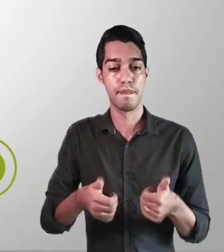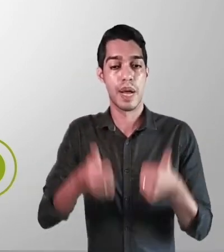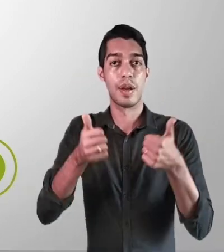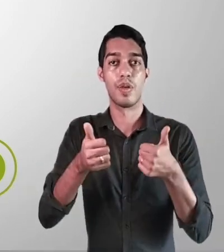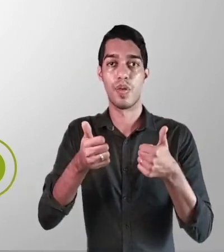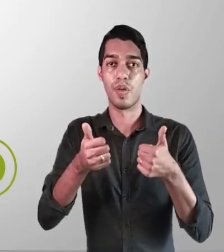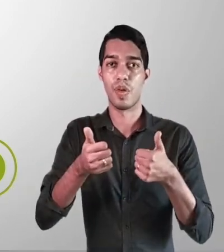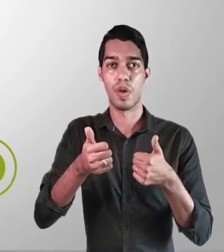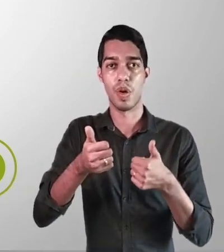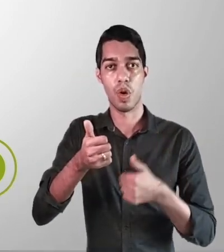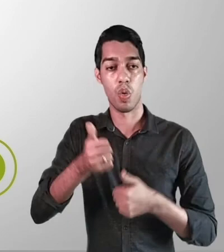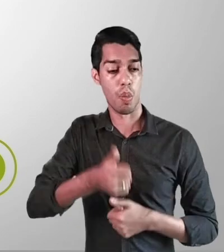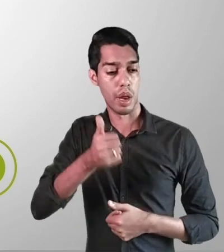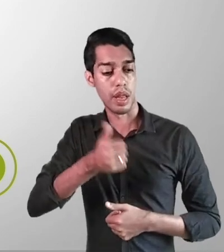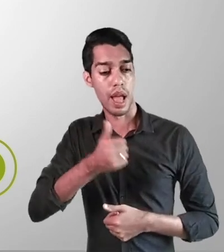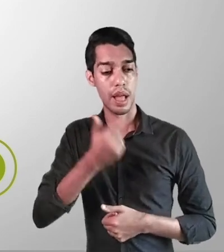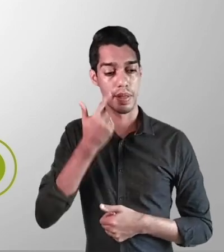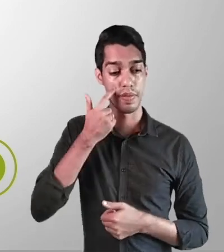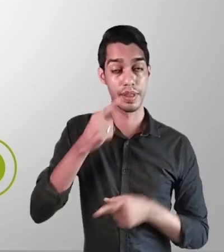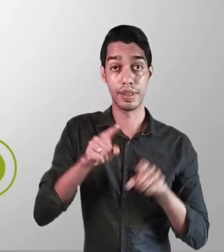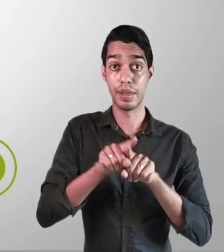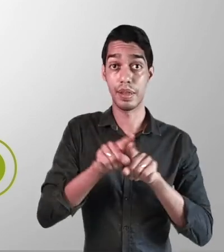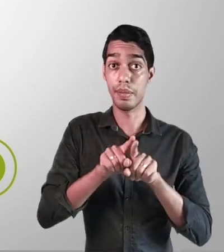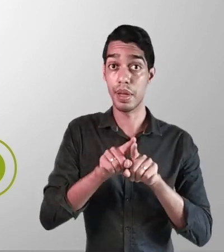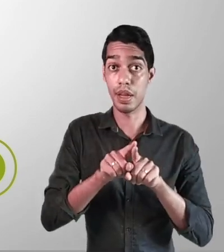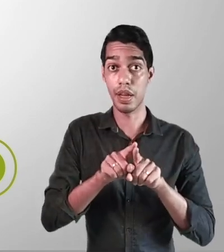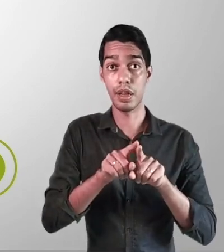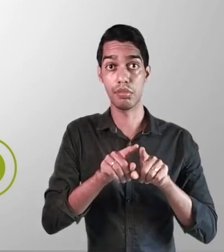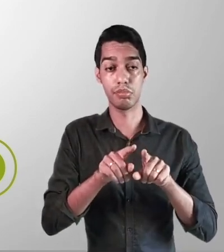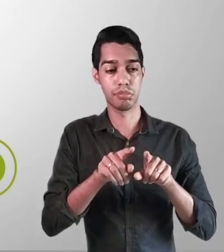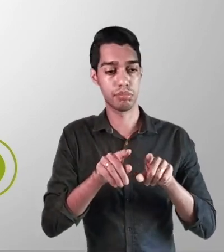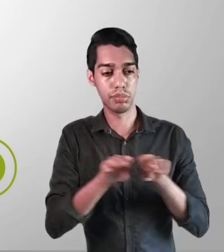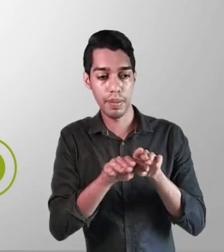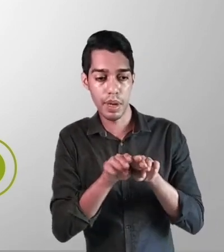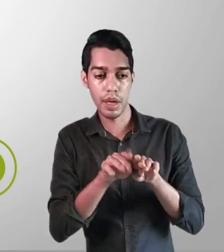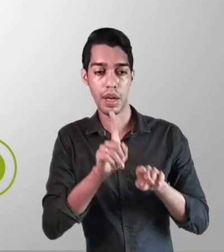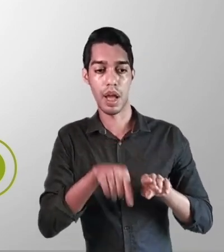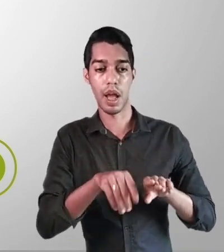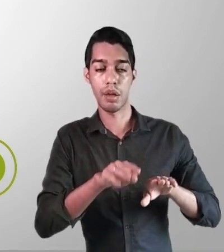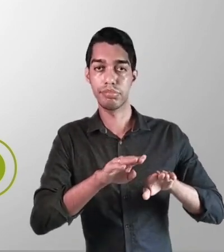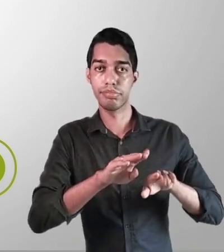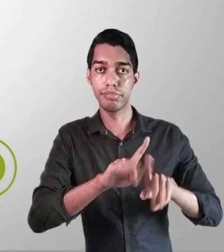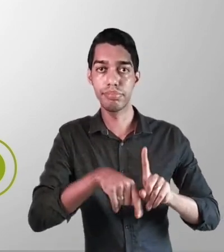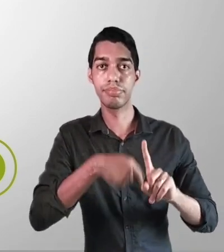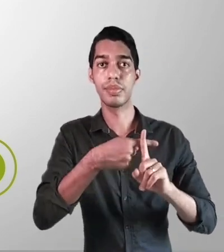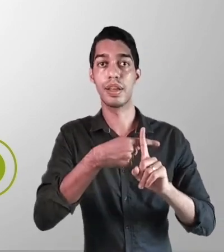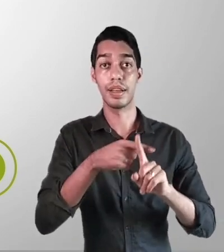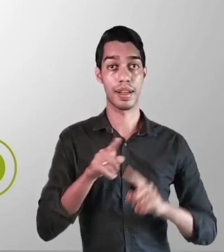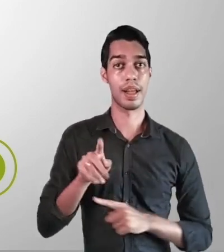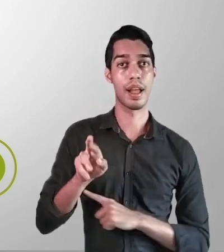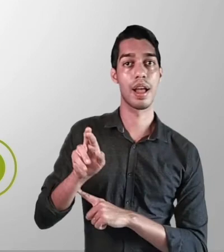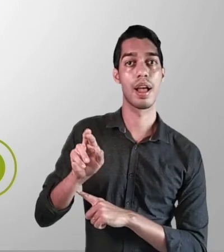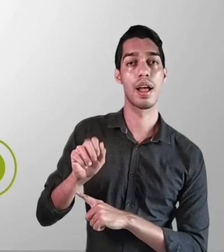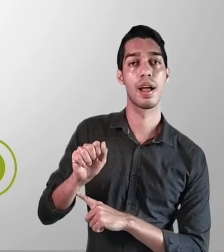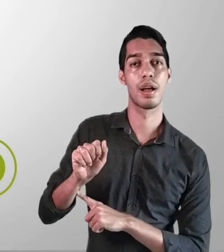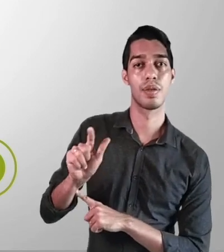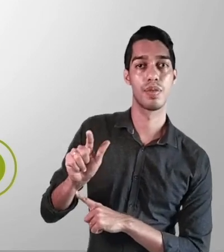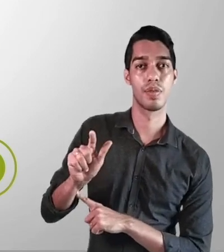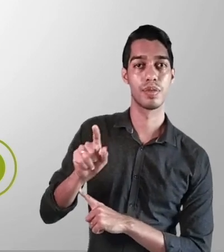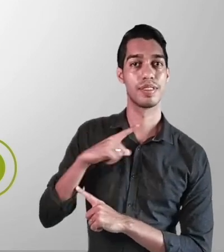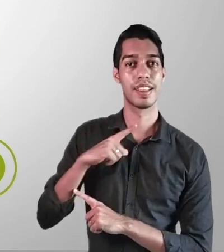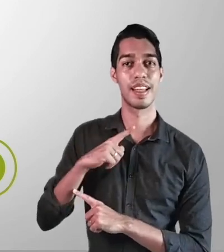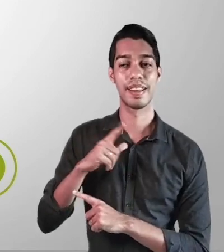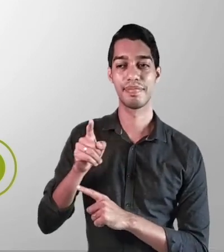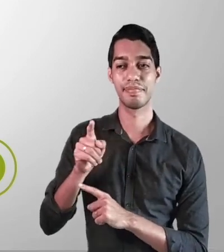qualidade e também quantidade para a bancarização da nossa população. Paulo usou uma expressão no início, que ele